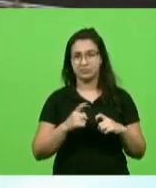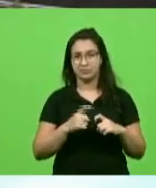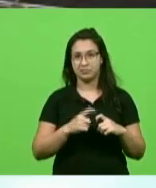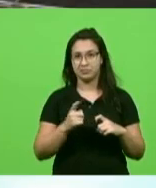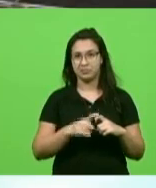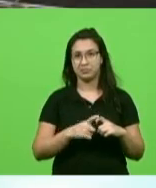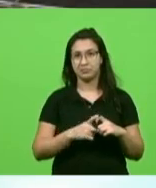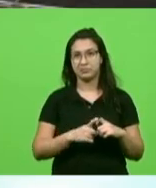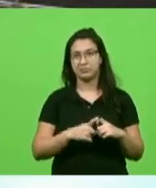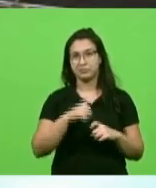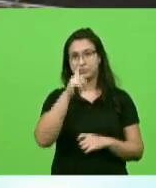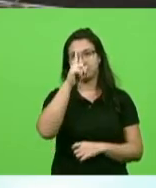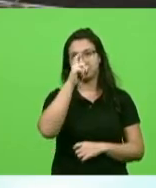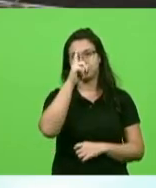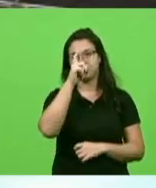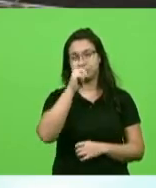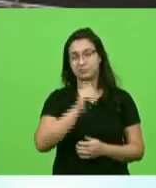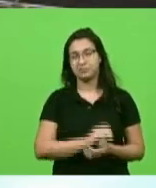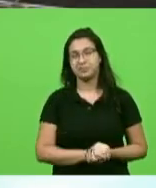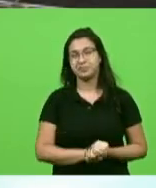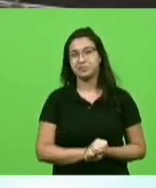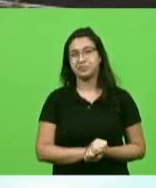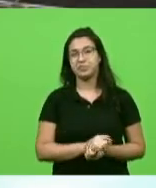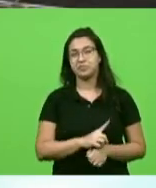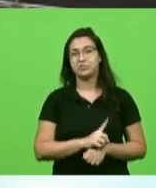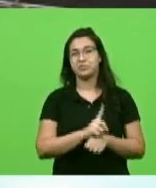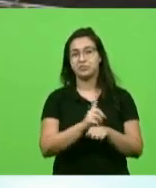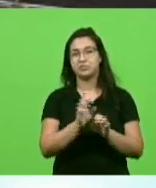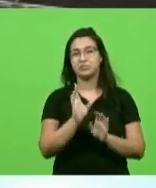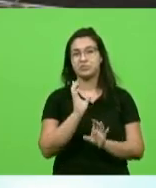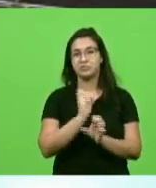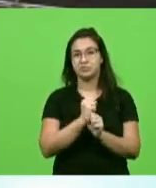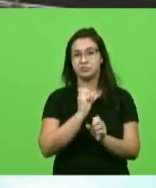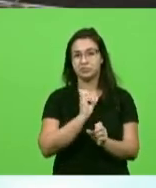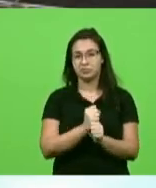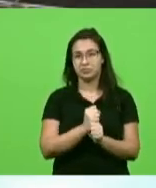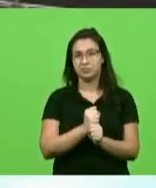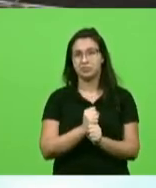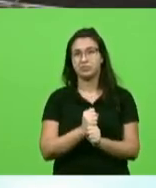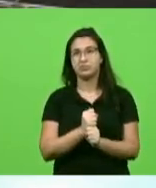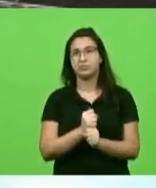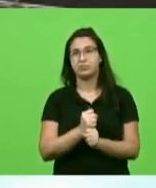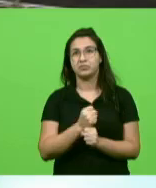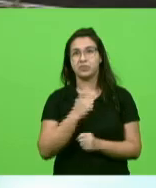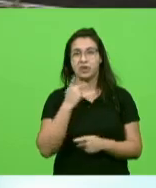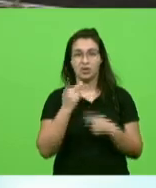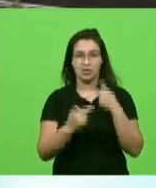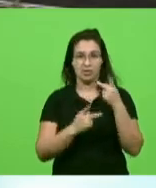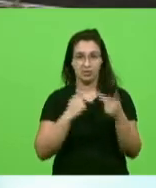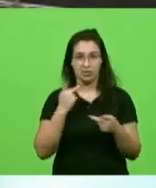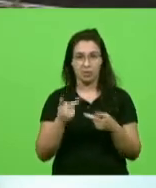dgs 54 2020 a empresa de portas assim se pronunciou